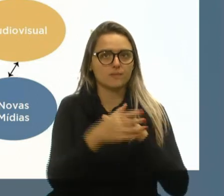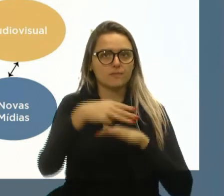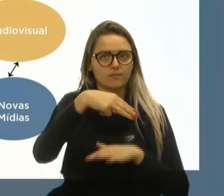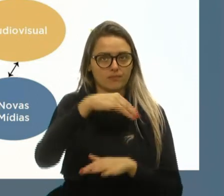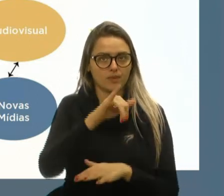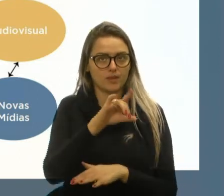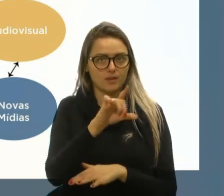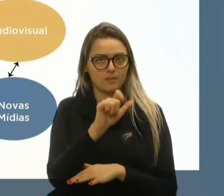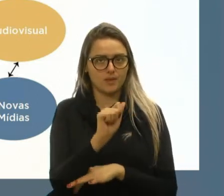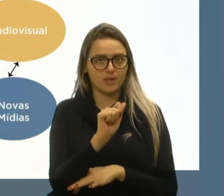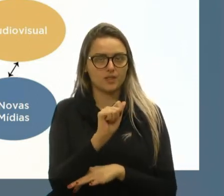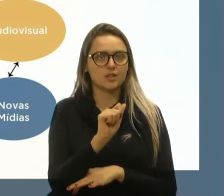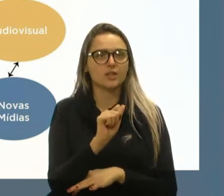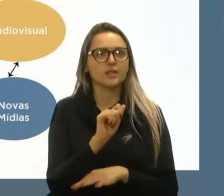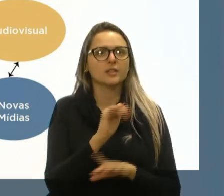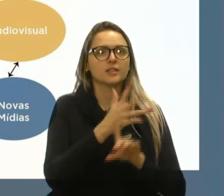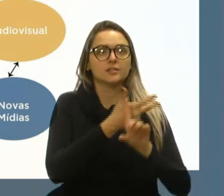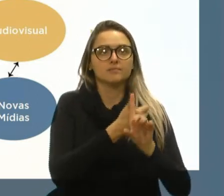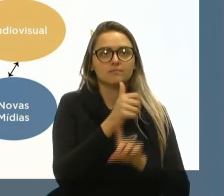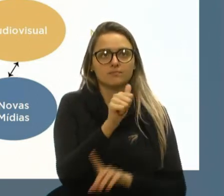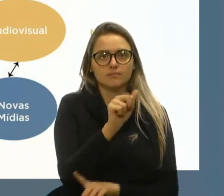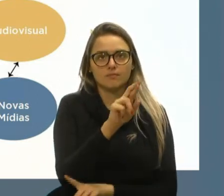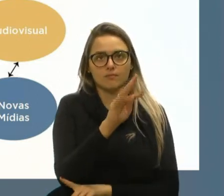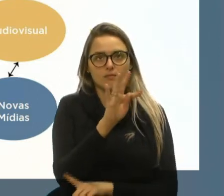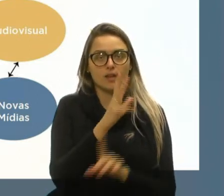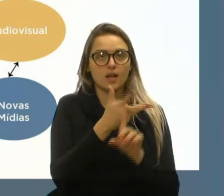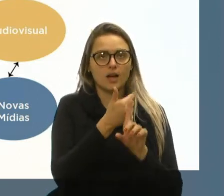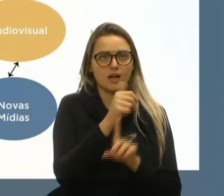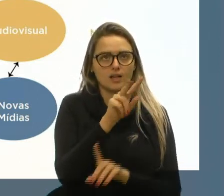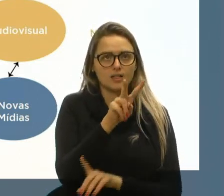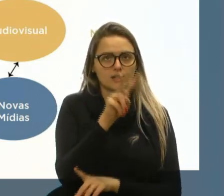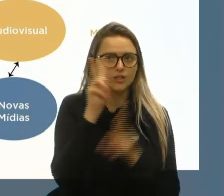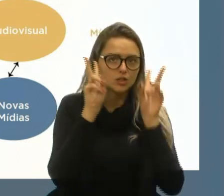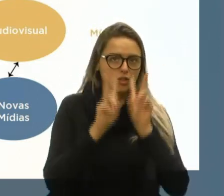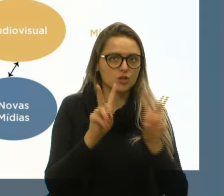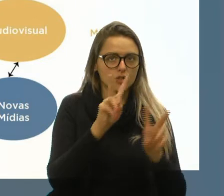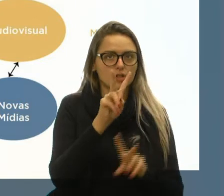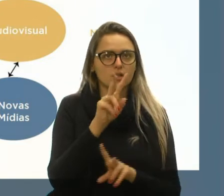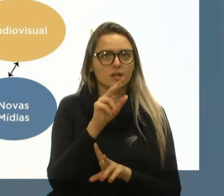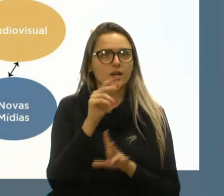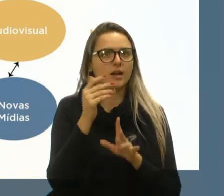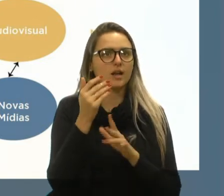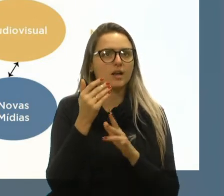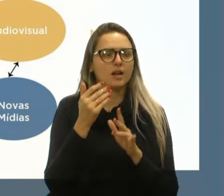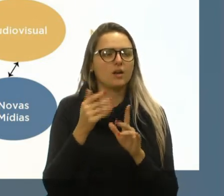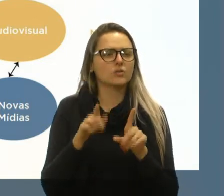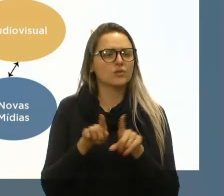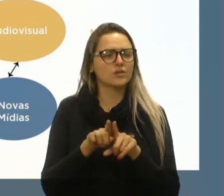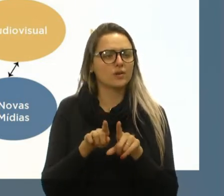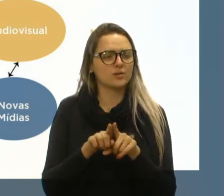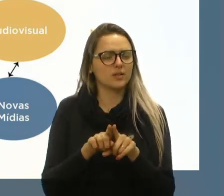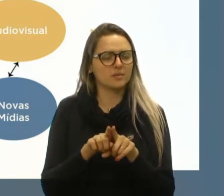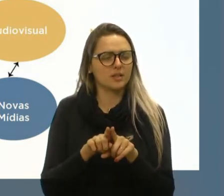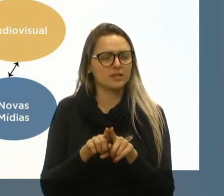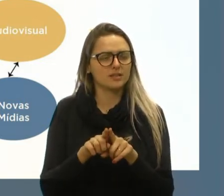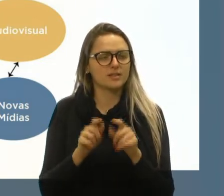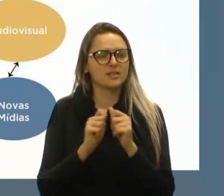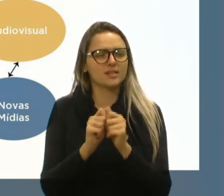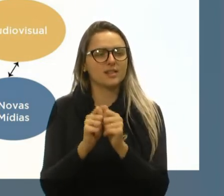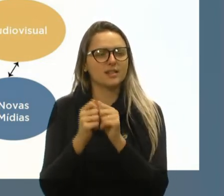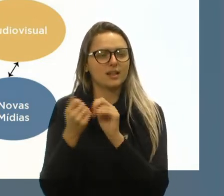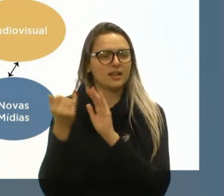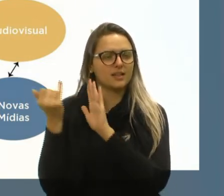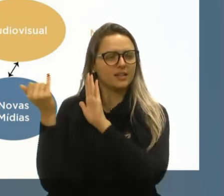que nós temos várias empresas que produzem aqui em Caxias do Sul audiovisual, publicações e mídias